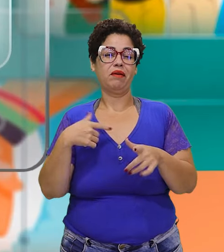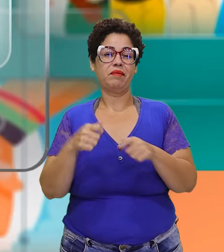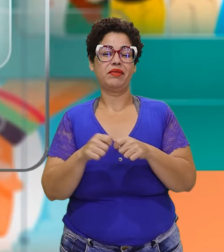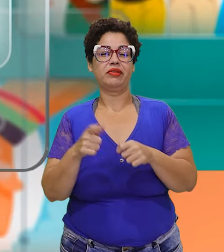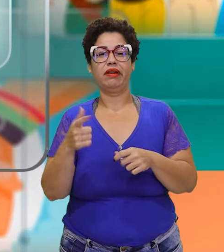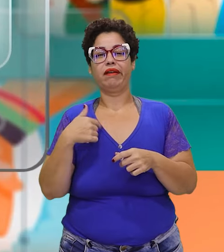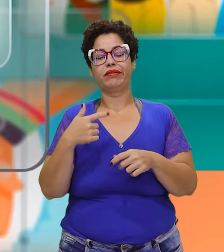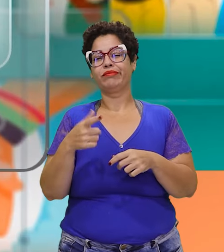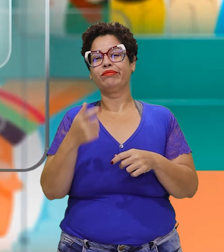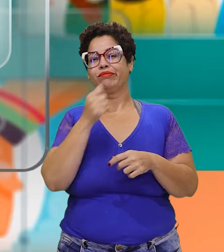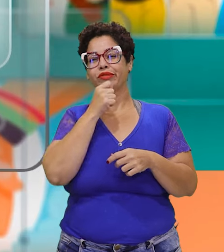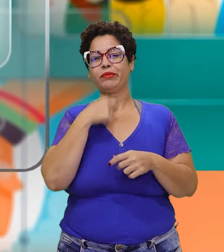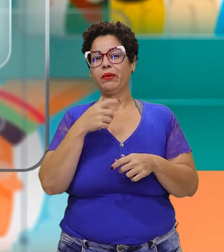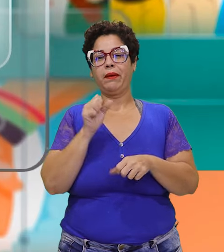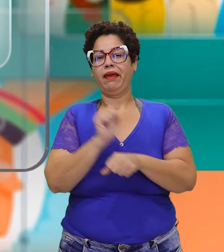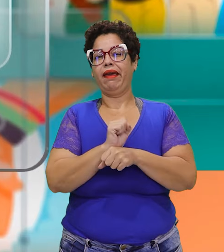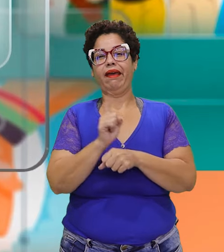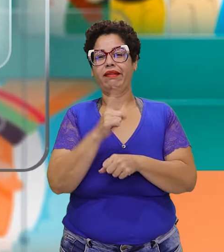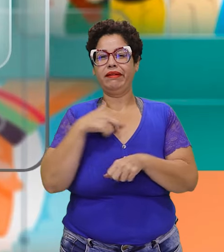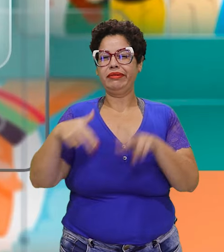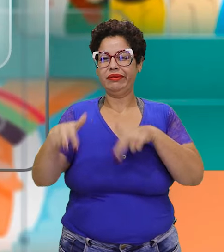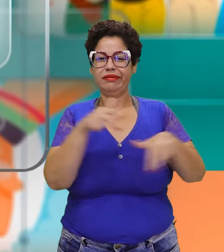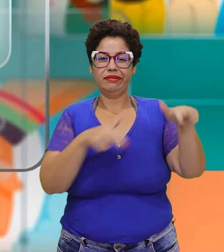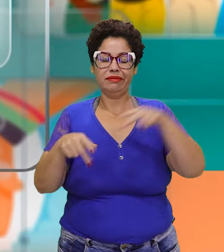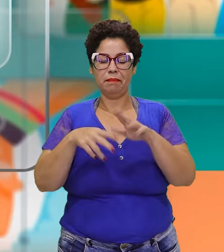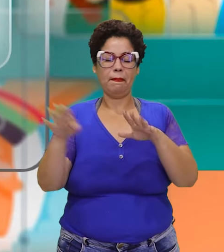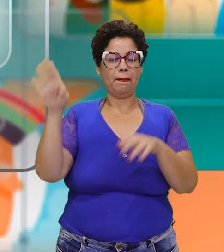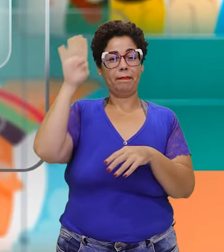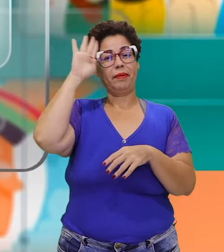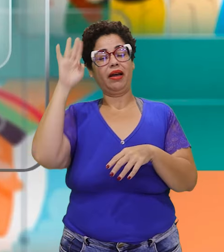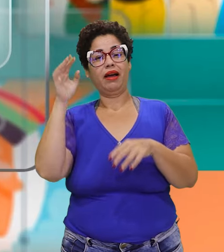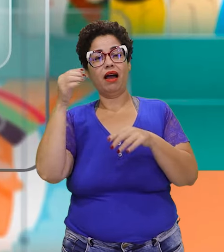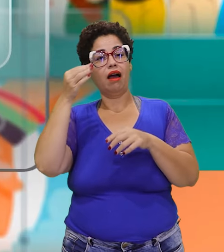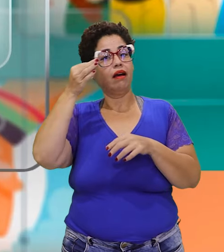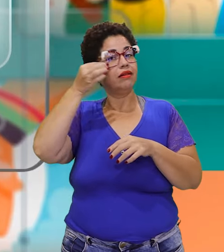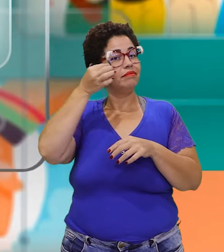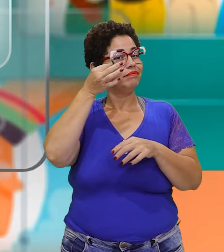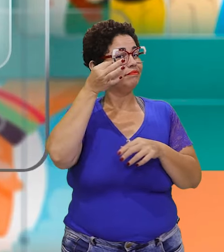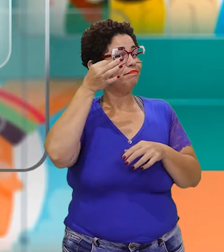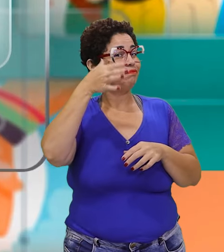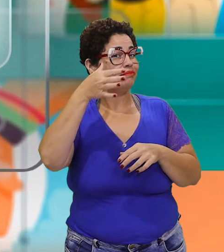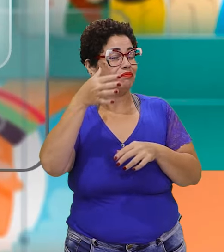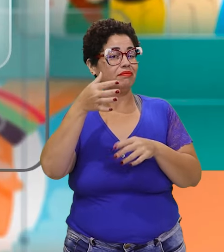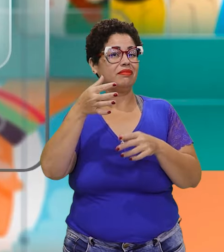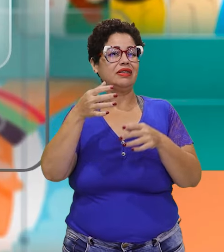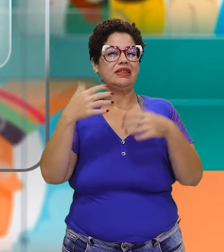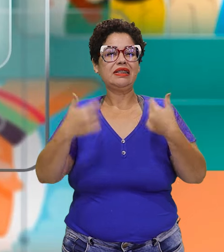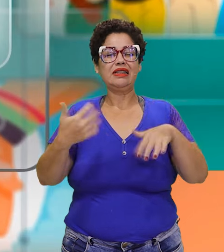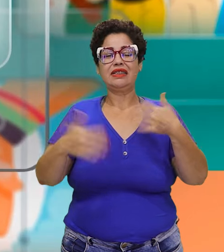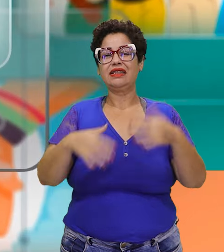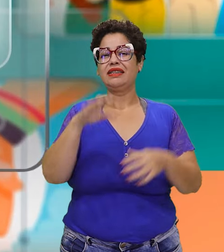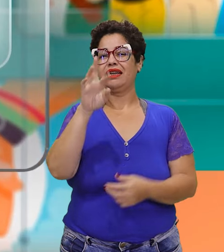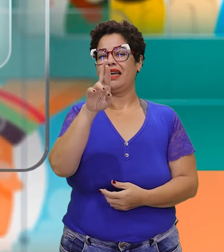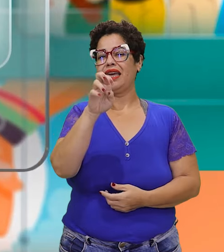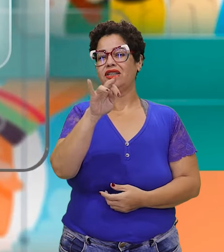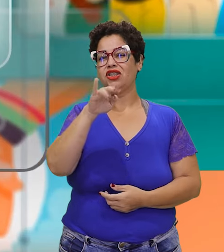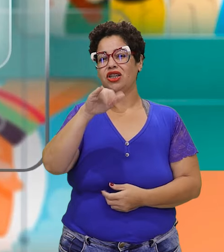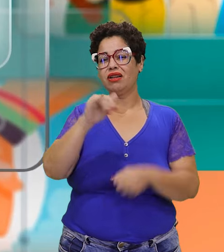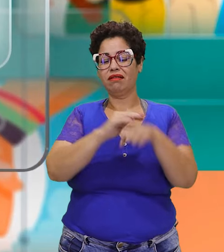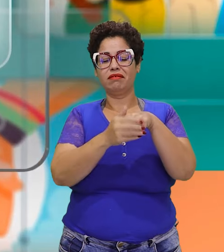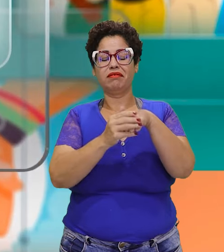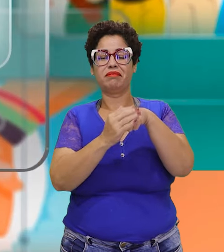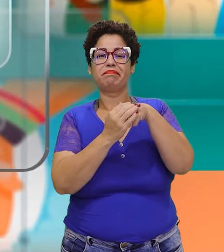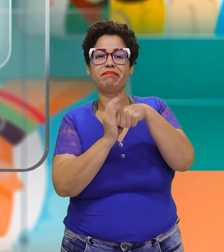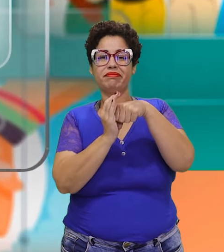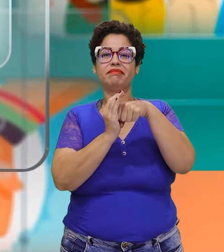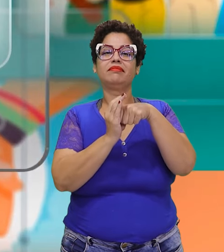né? Aparentemente eu não era muito quieta às vezes. E aí eu descolo a retina. E a partir desse descolamento de retina,